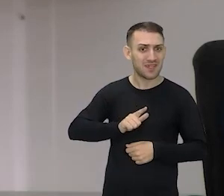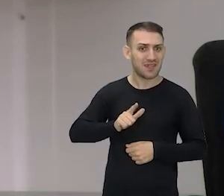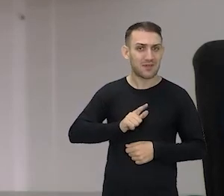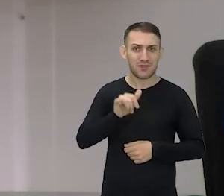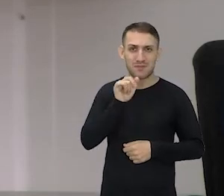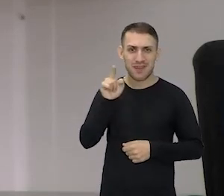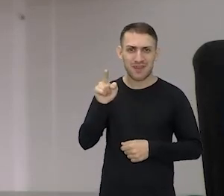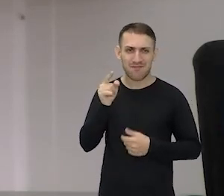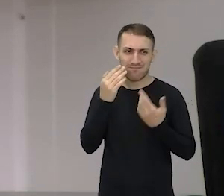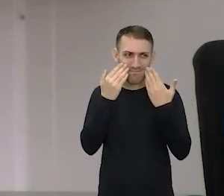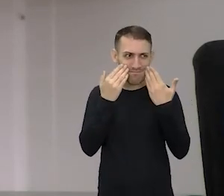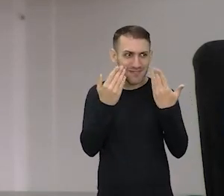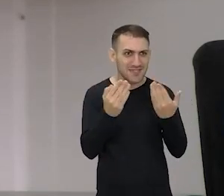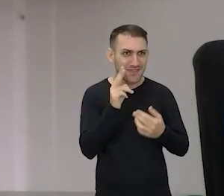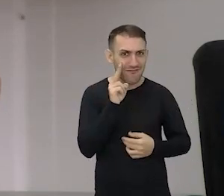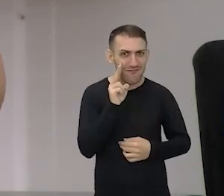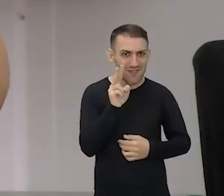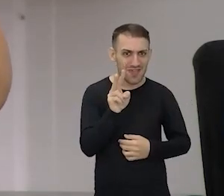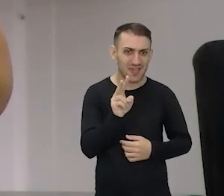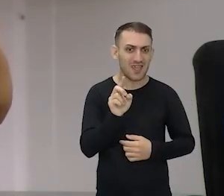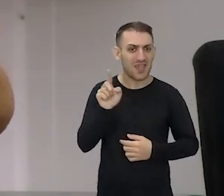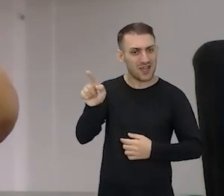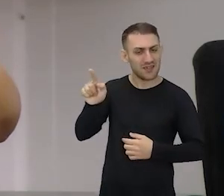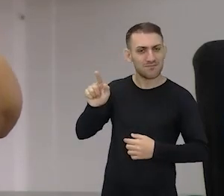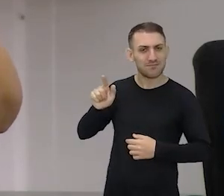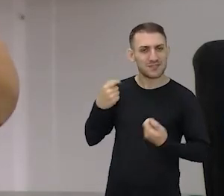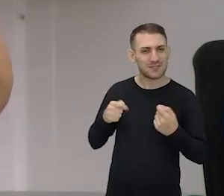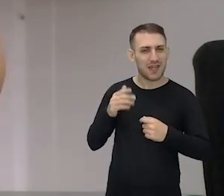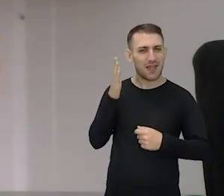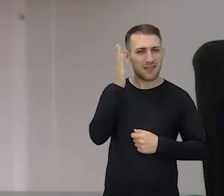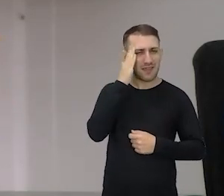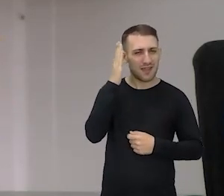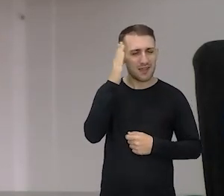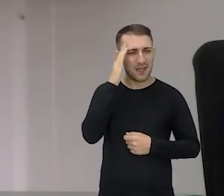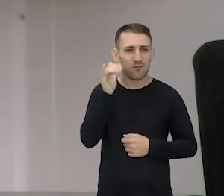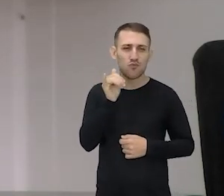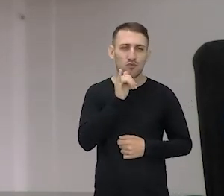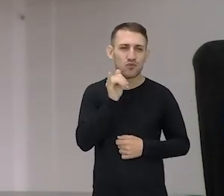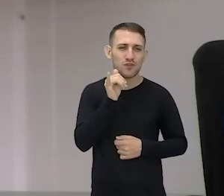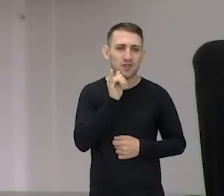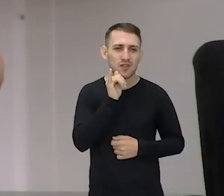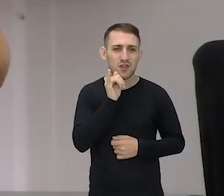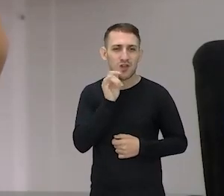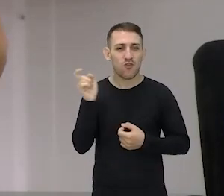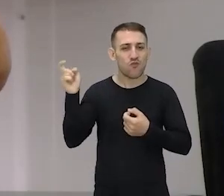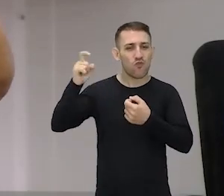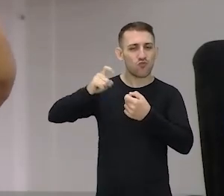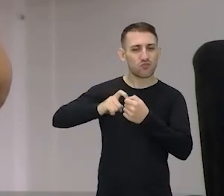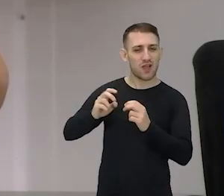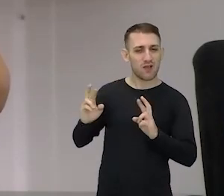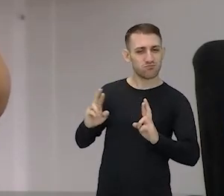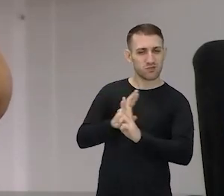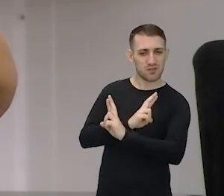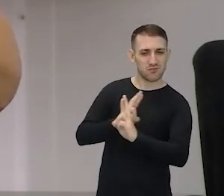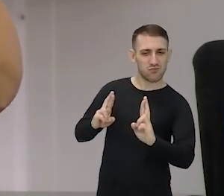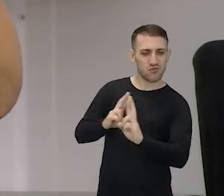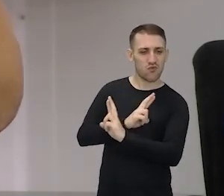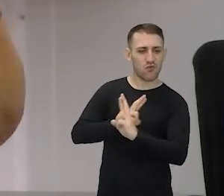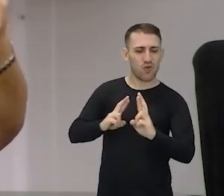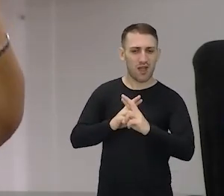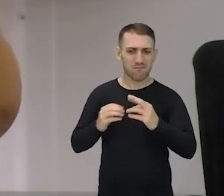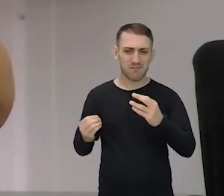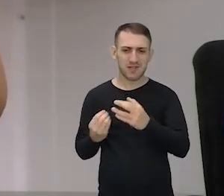frente deles, eles terem que se entender, voltar a se falar, relacionar,